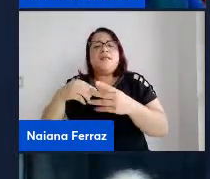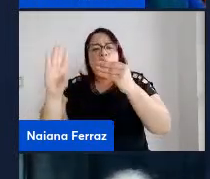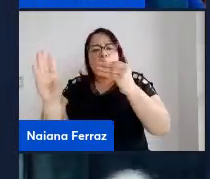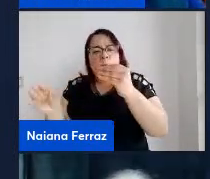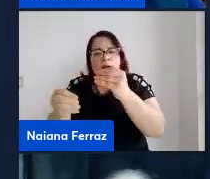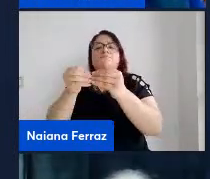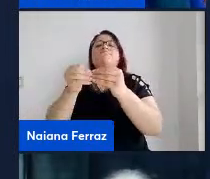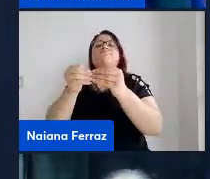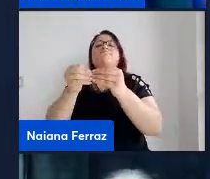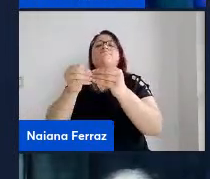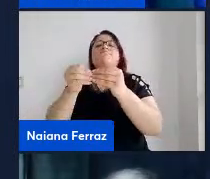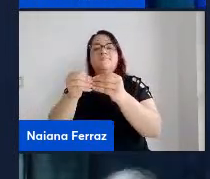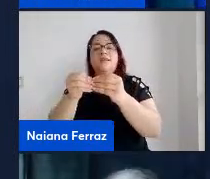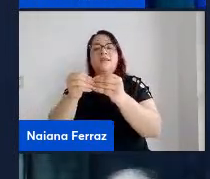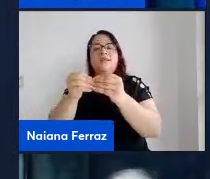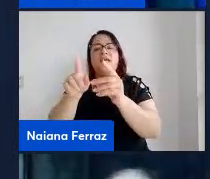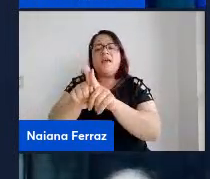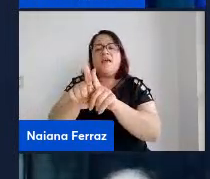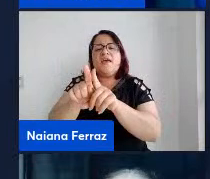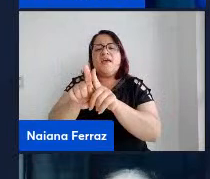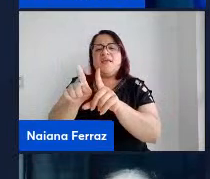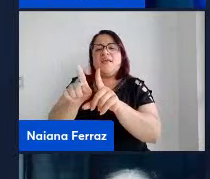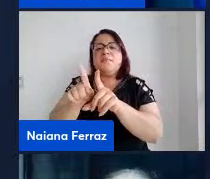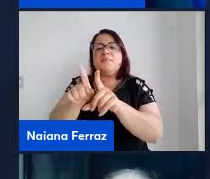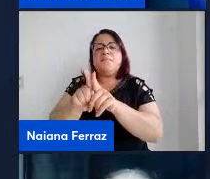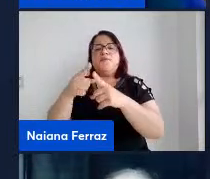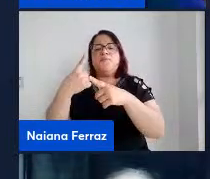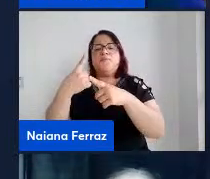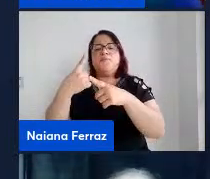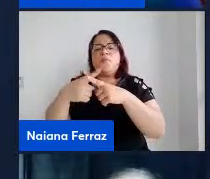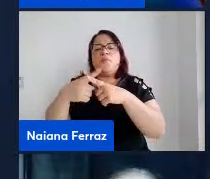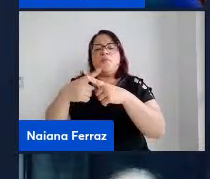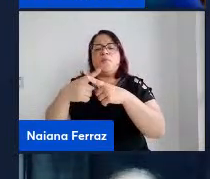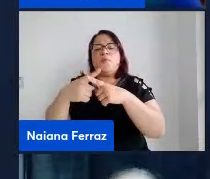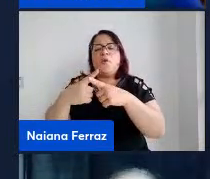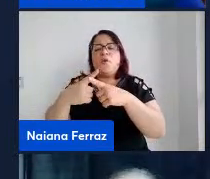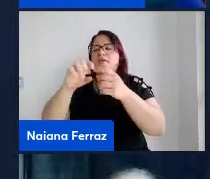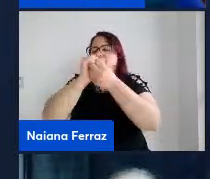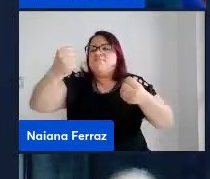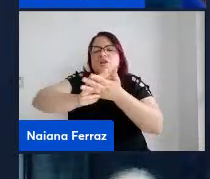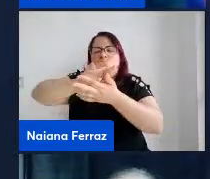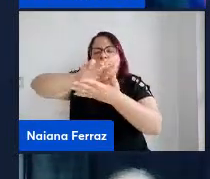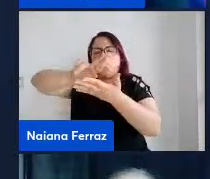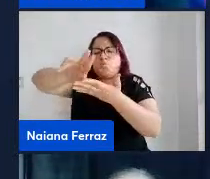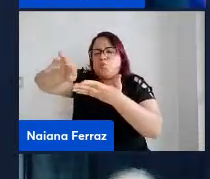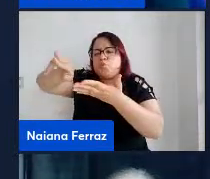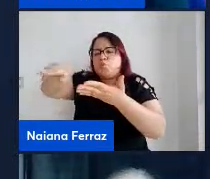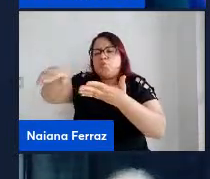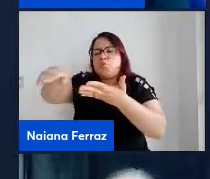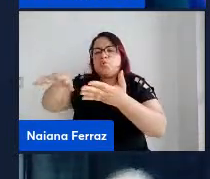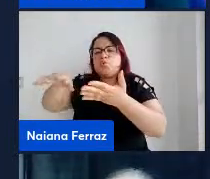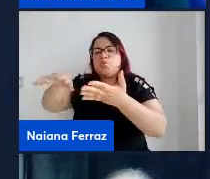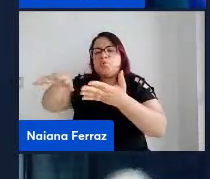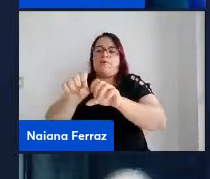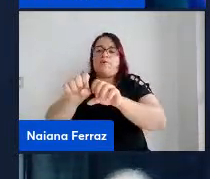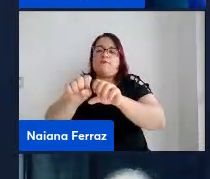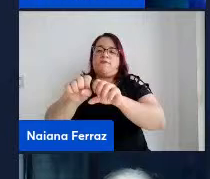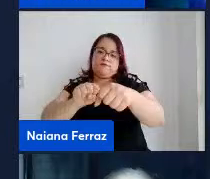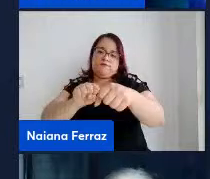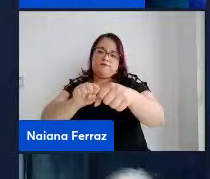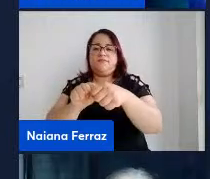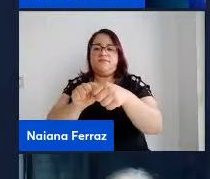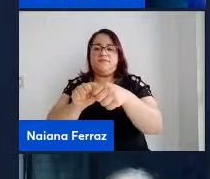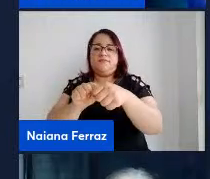também decorra da instigante diversidade de formação dos colaboradores e dos